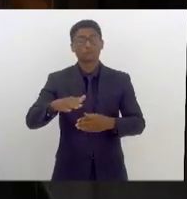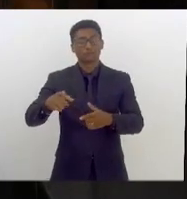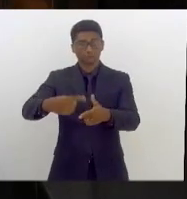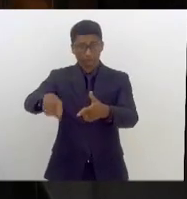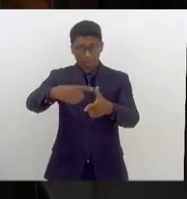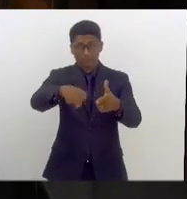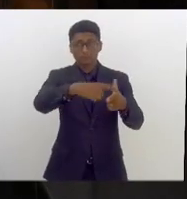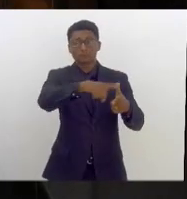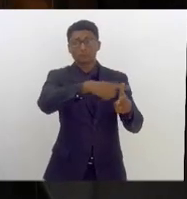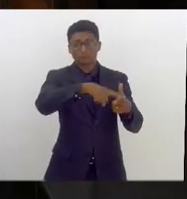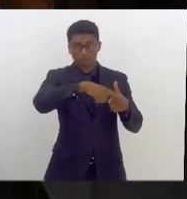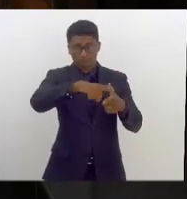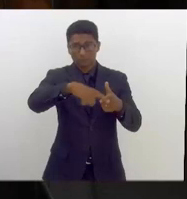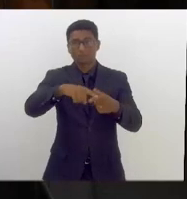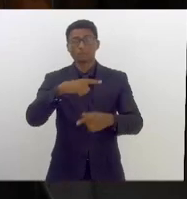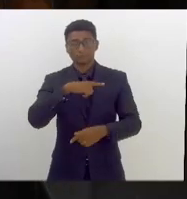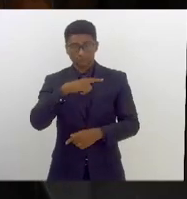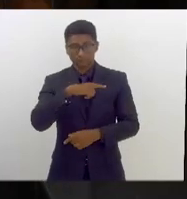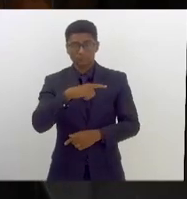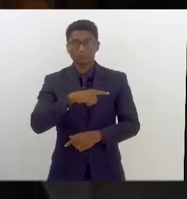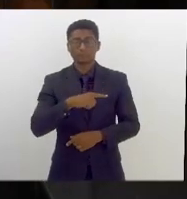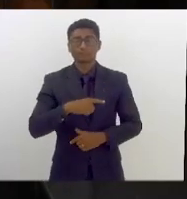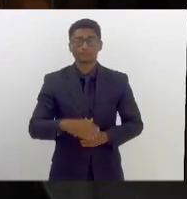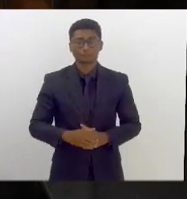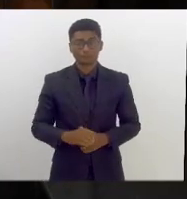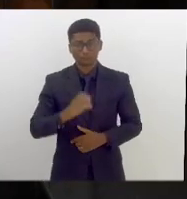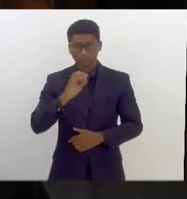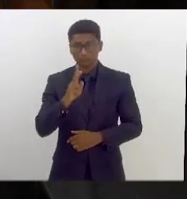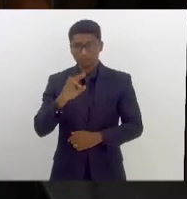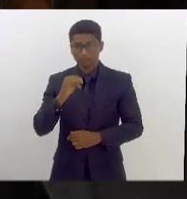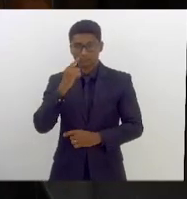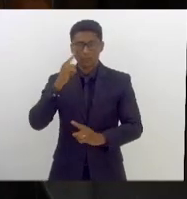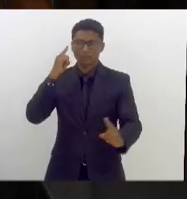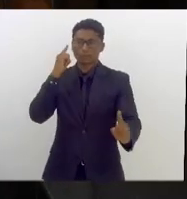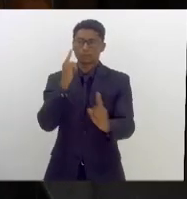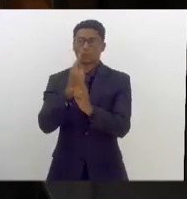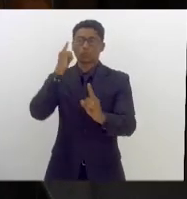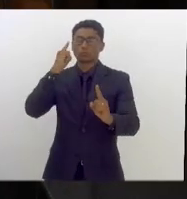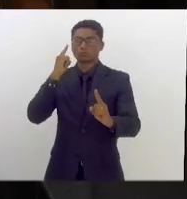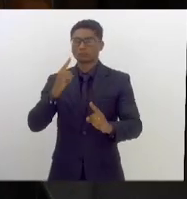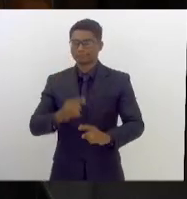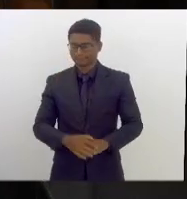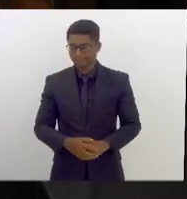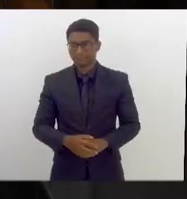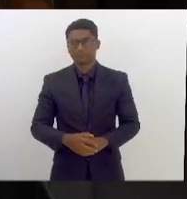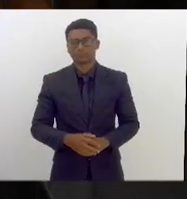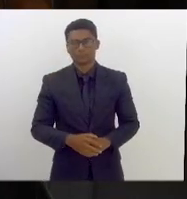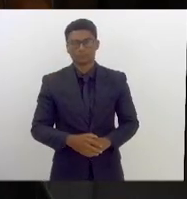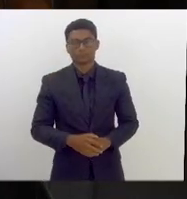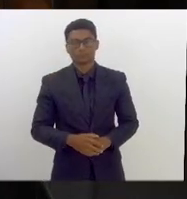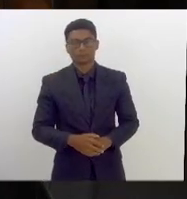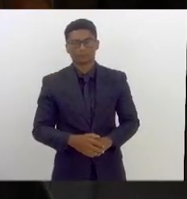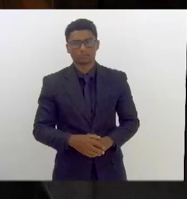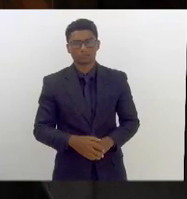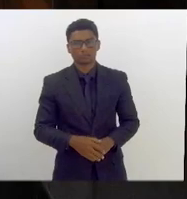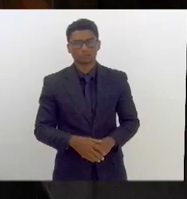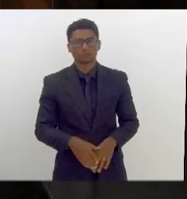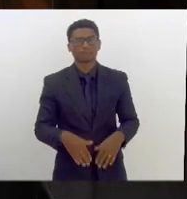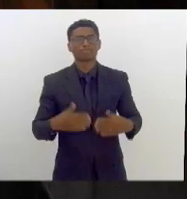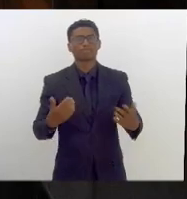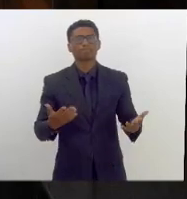problema descortinado pela CPI de grande dimensão. O que é que